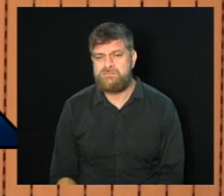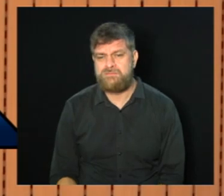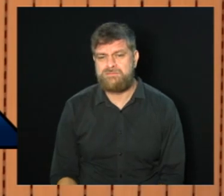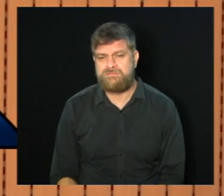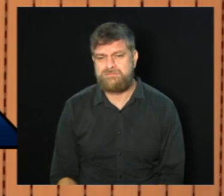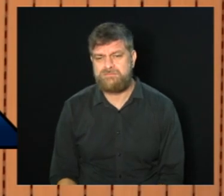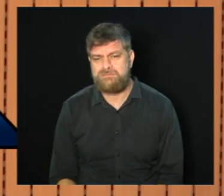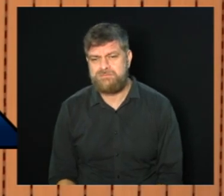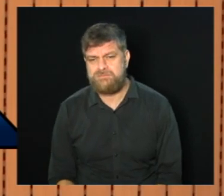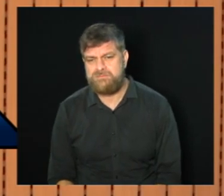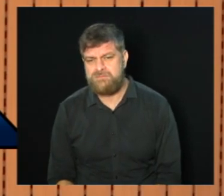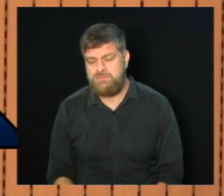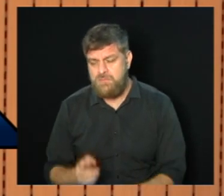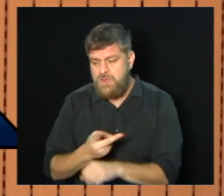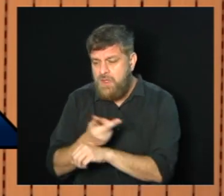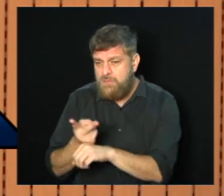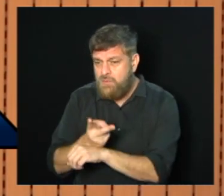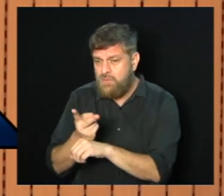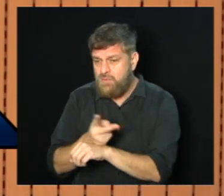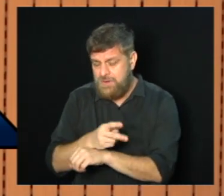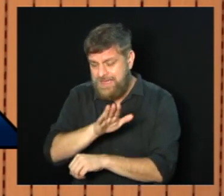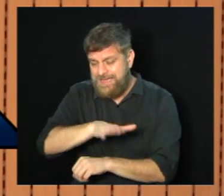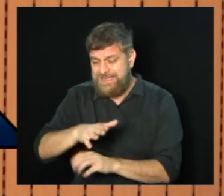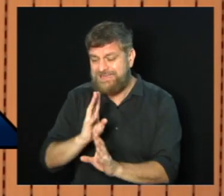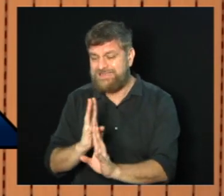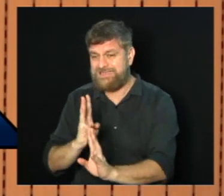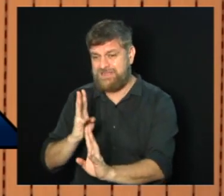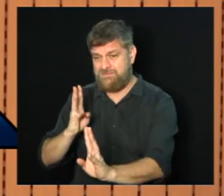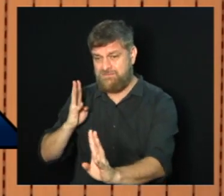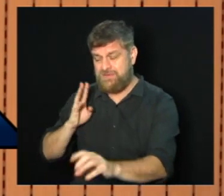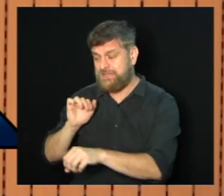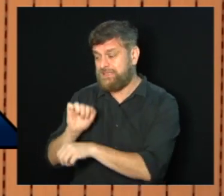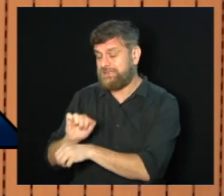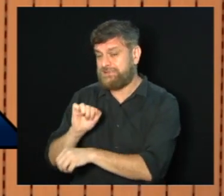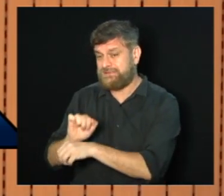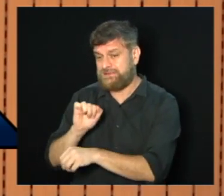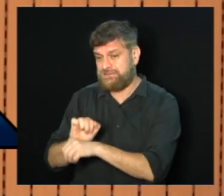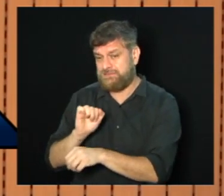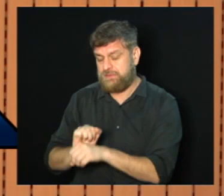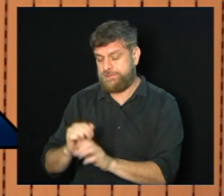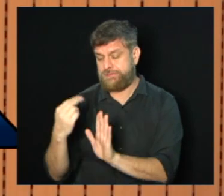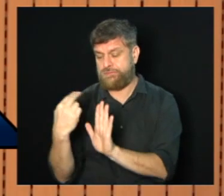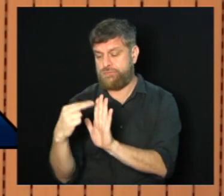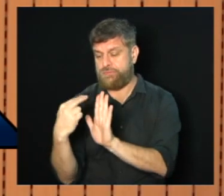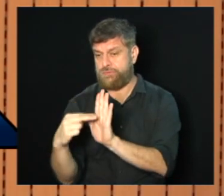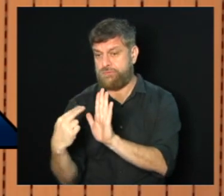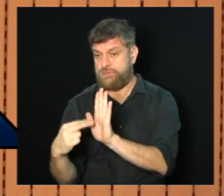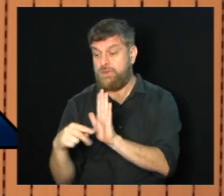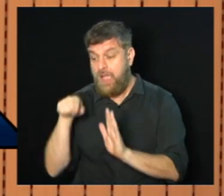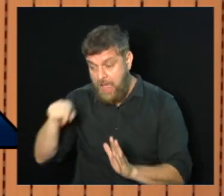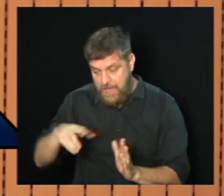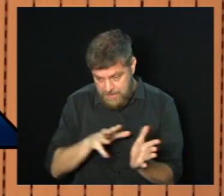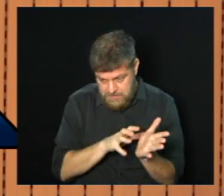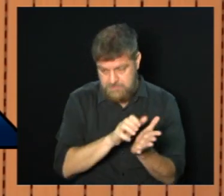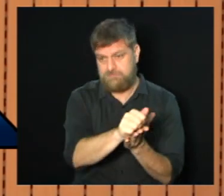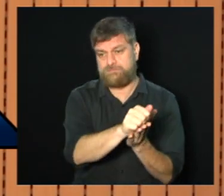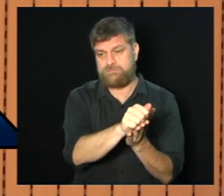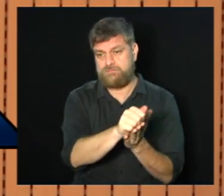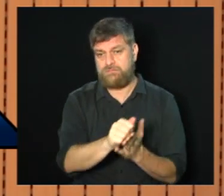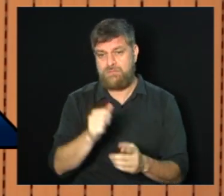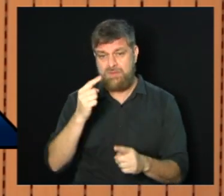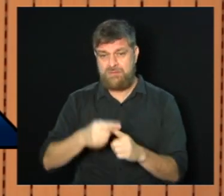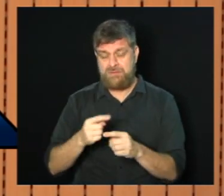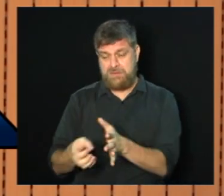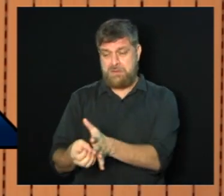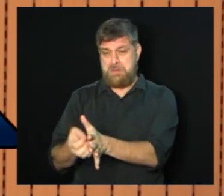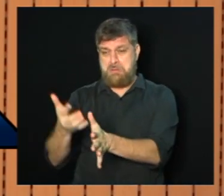procurasse aquelas que estão na fila de espera para ser matriculada. Porque, às vezes, tem